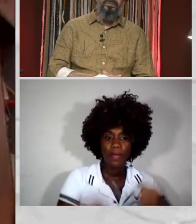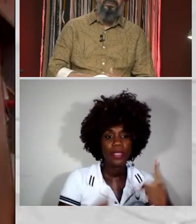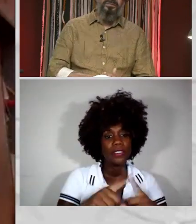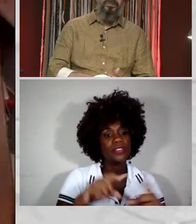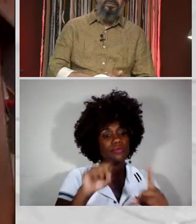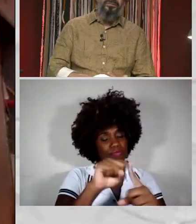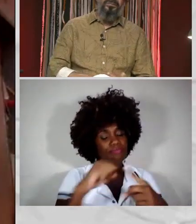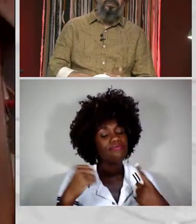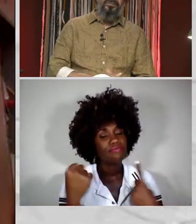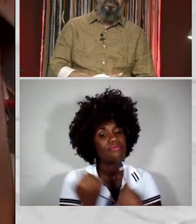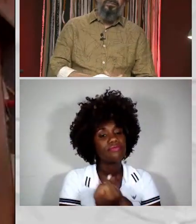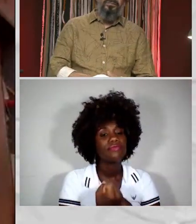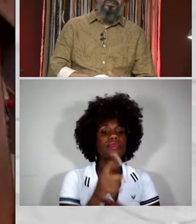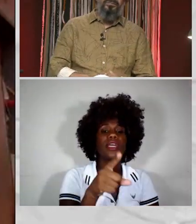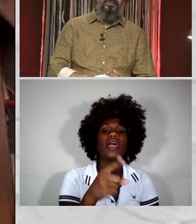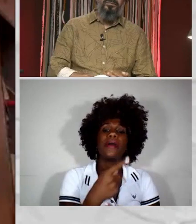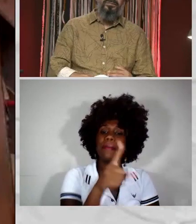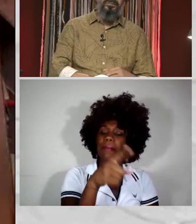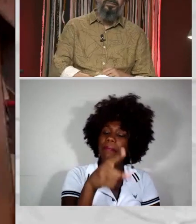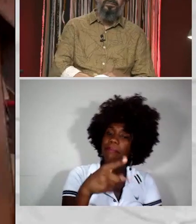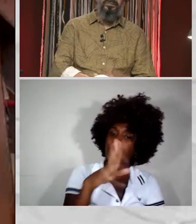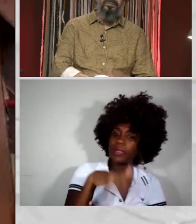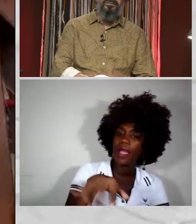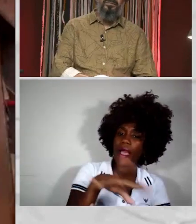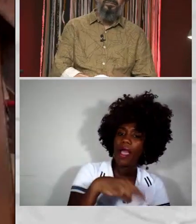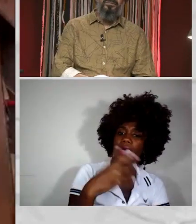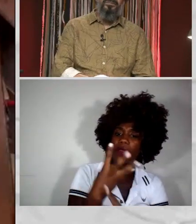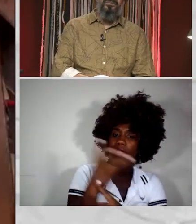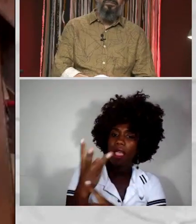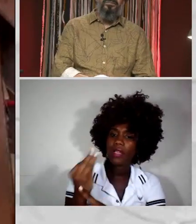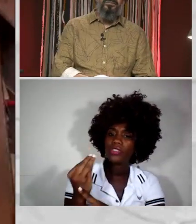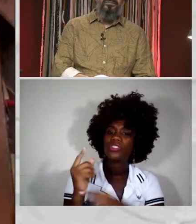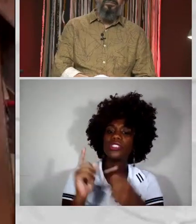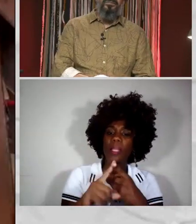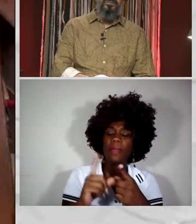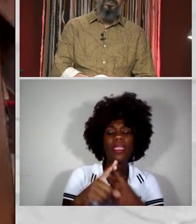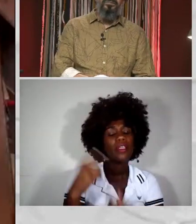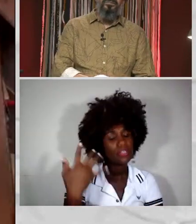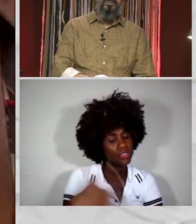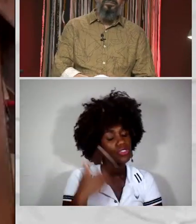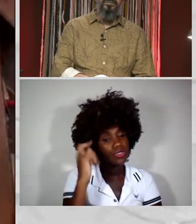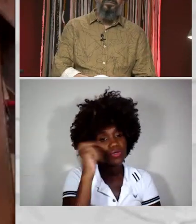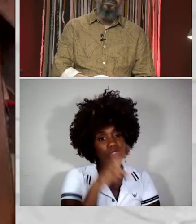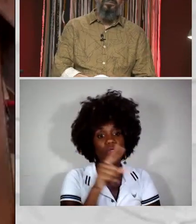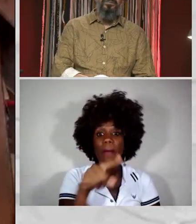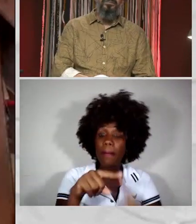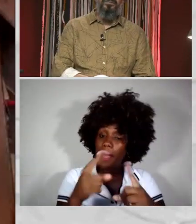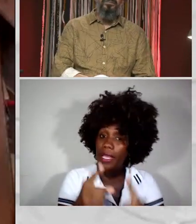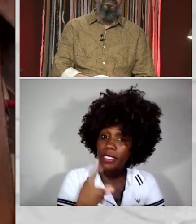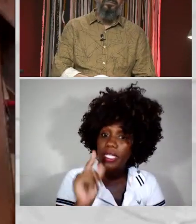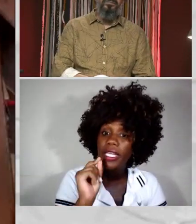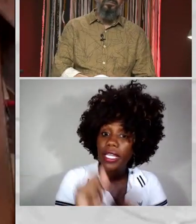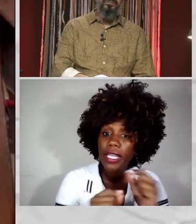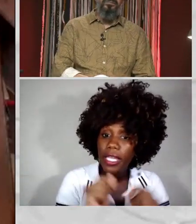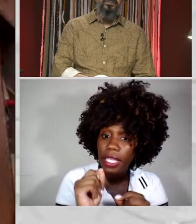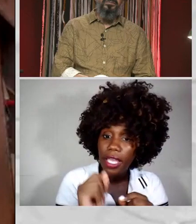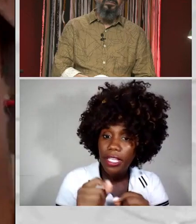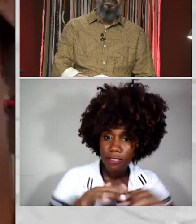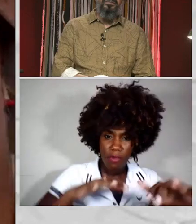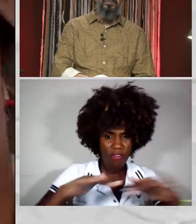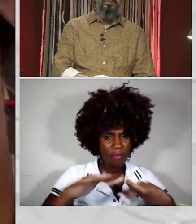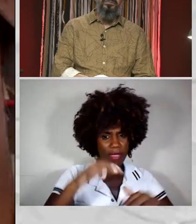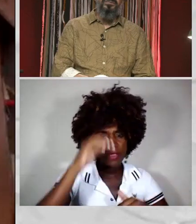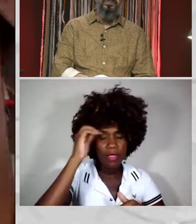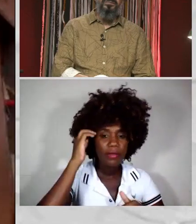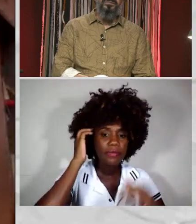Sociologicamente, artisticamente, um momento muito complicado, mas você pode ver que os artistas são os primeiros a se mobilizarem. Aí